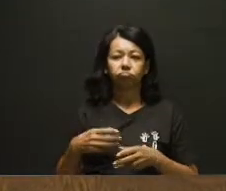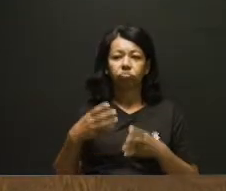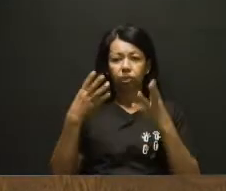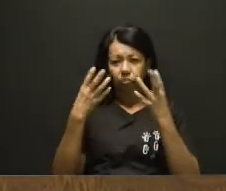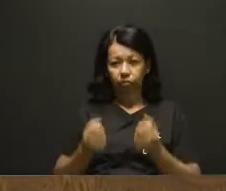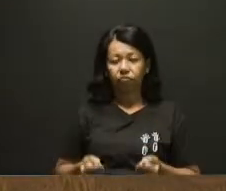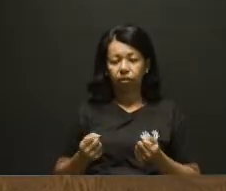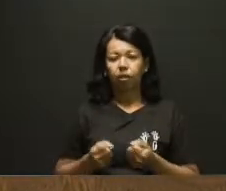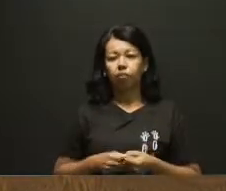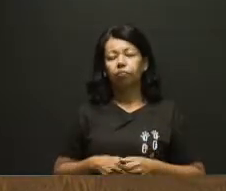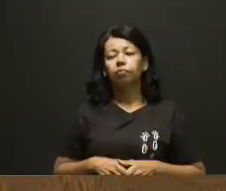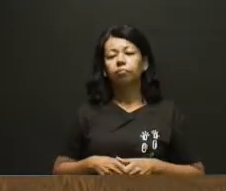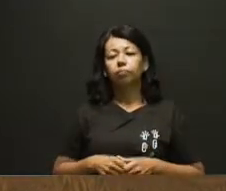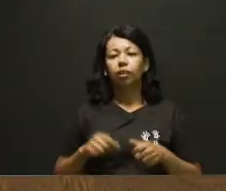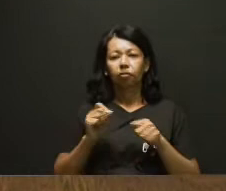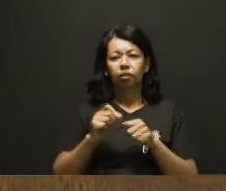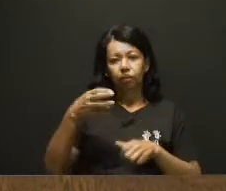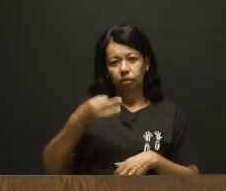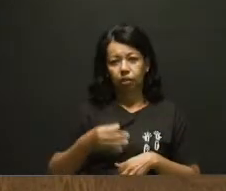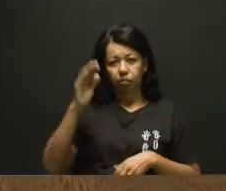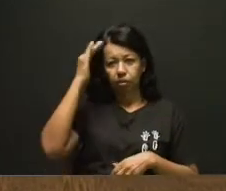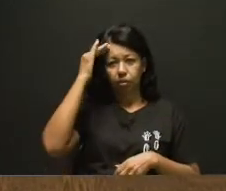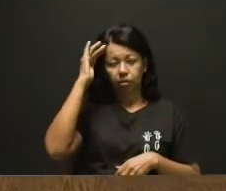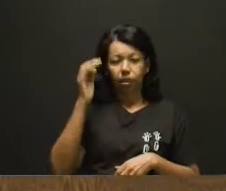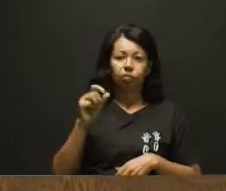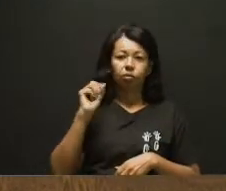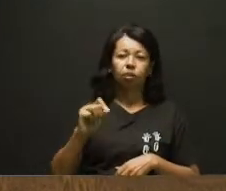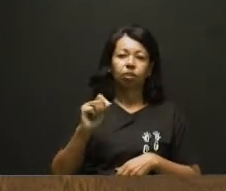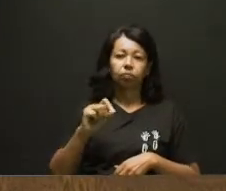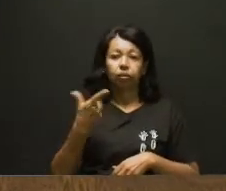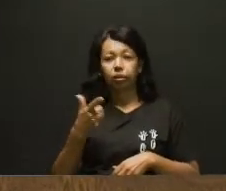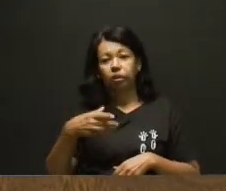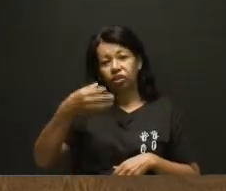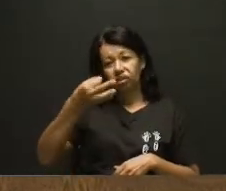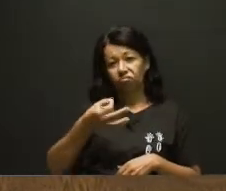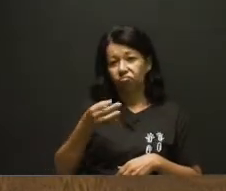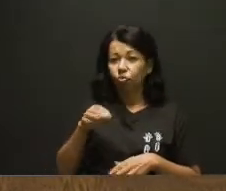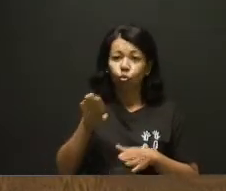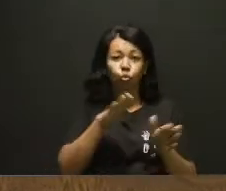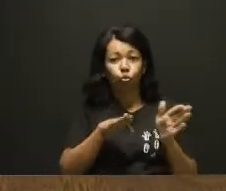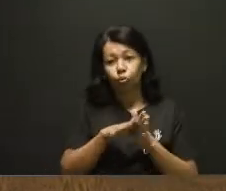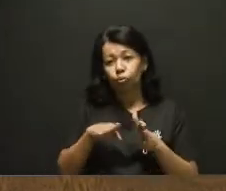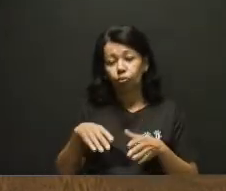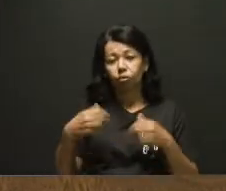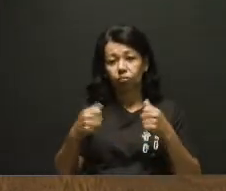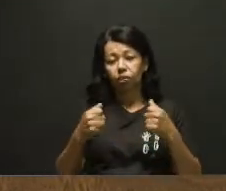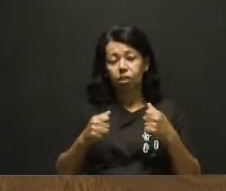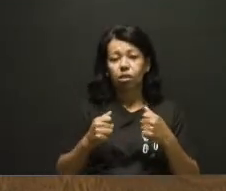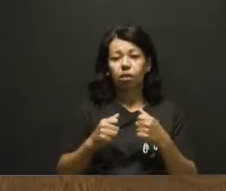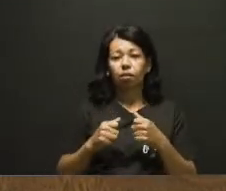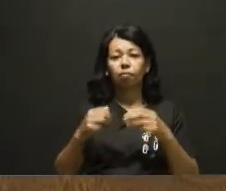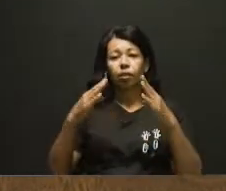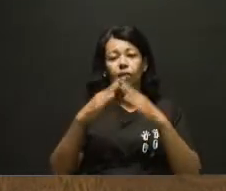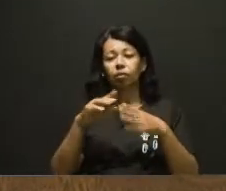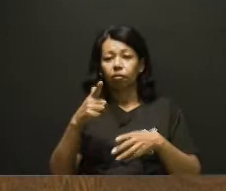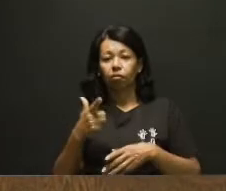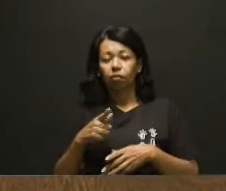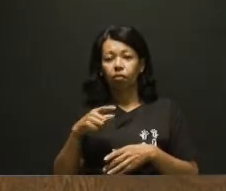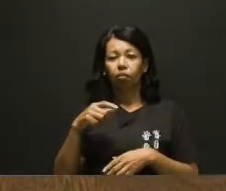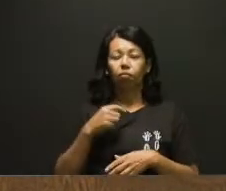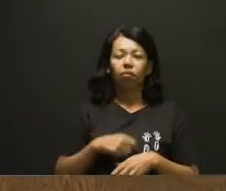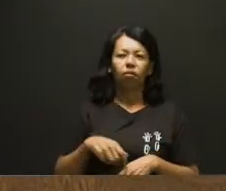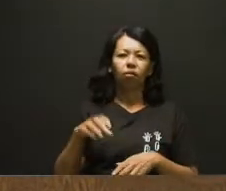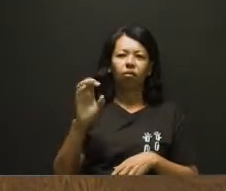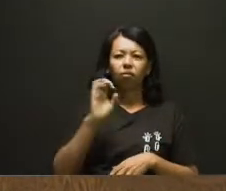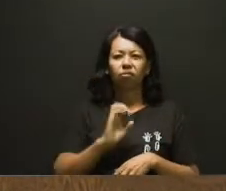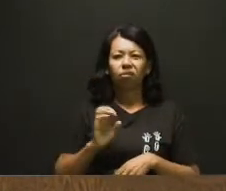exigências eu até entendo que as exigências não sejam suficientes porque talvez número de moradias não tem dados estatísticos dos